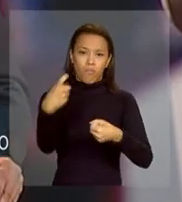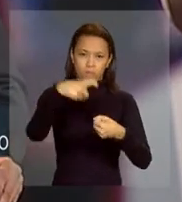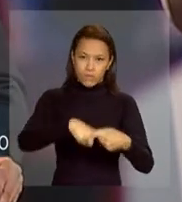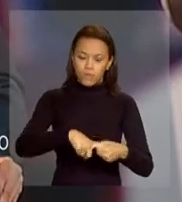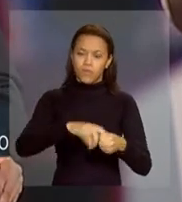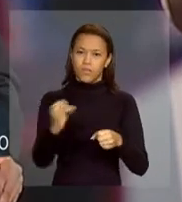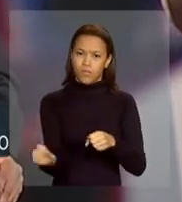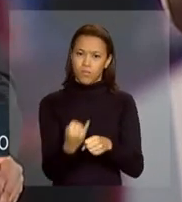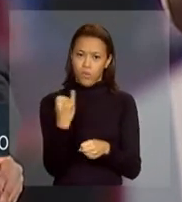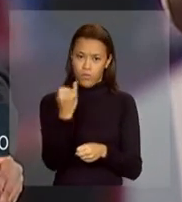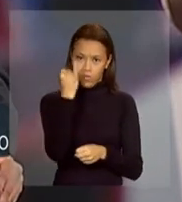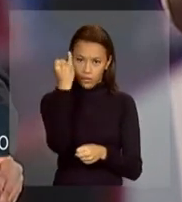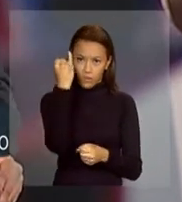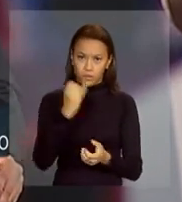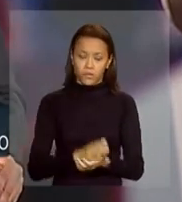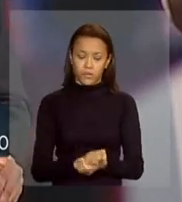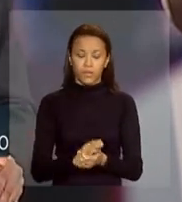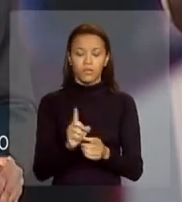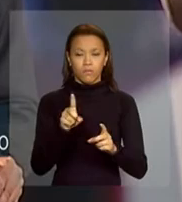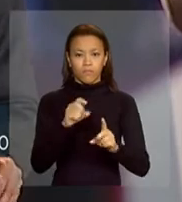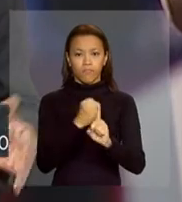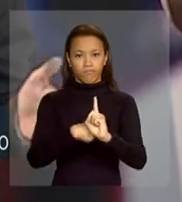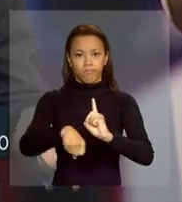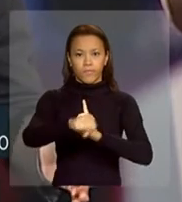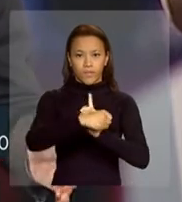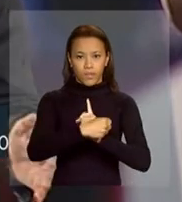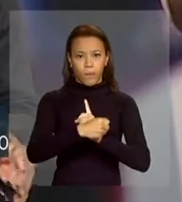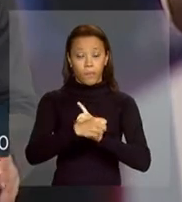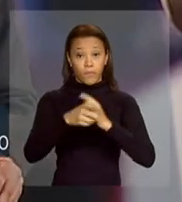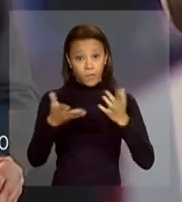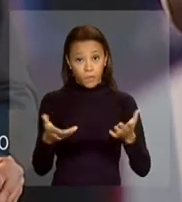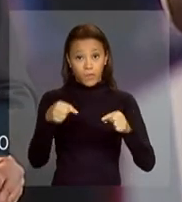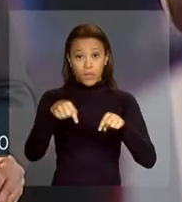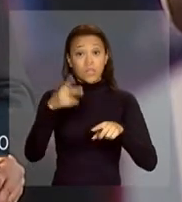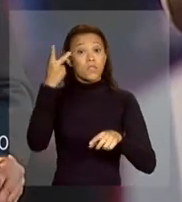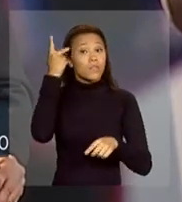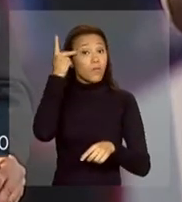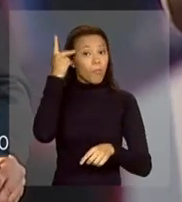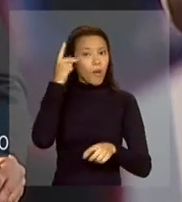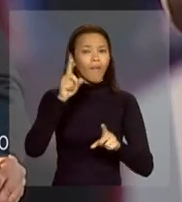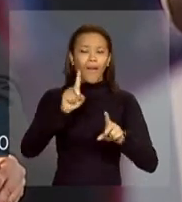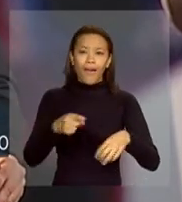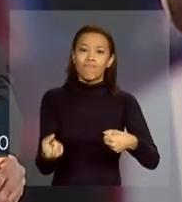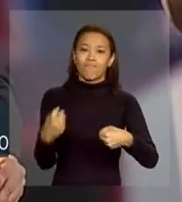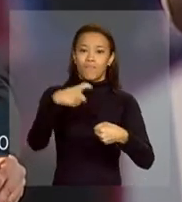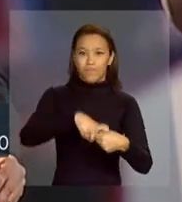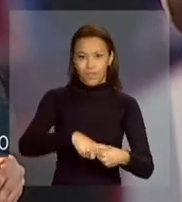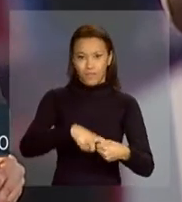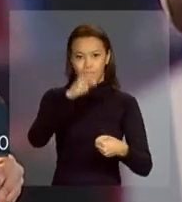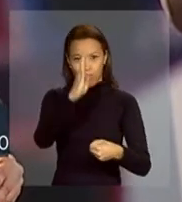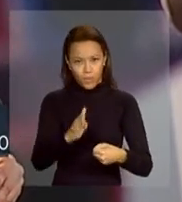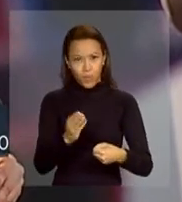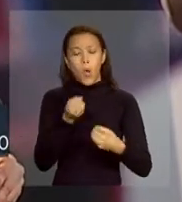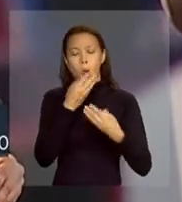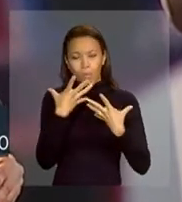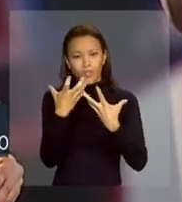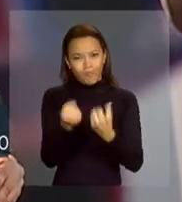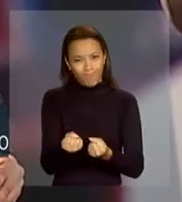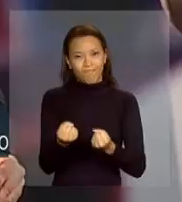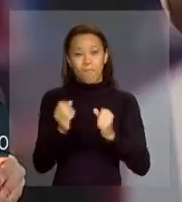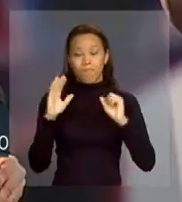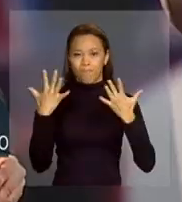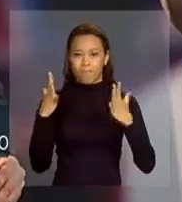importância de natureza social São Paulo é parceiro do Brasil quantos quilômetros o